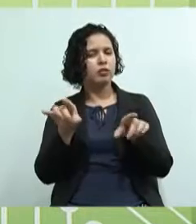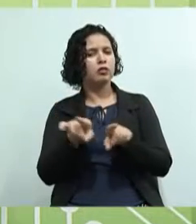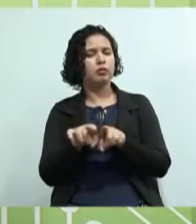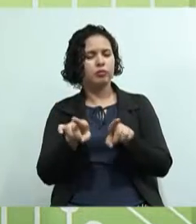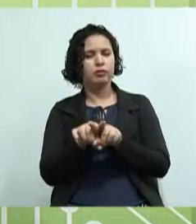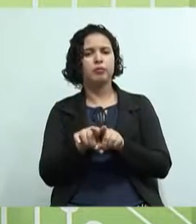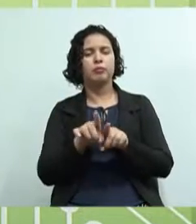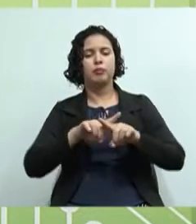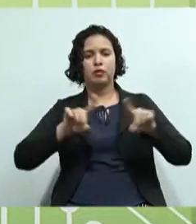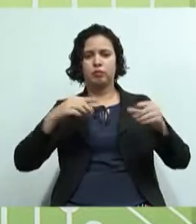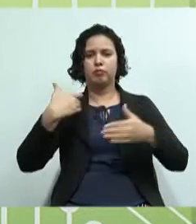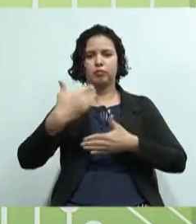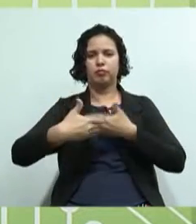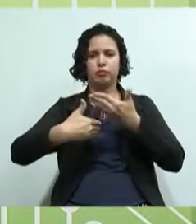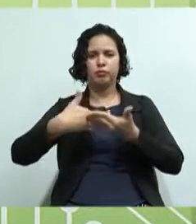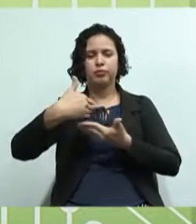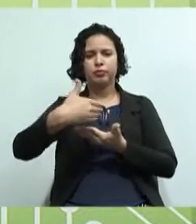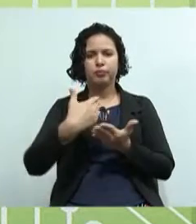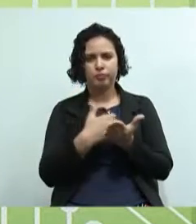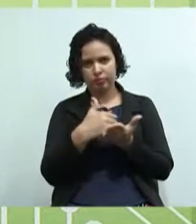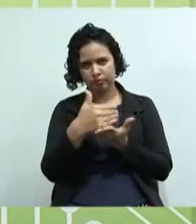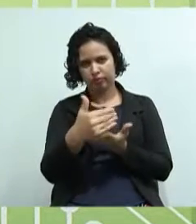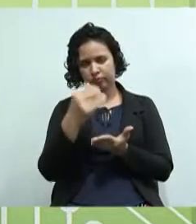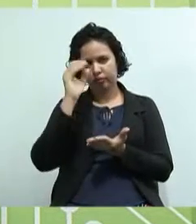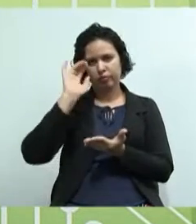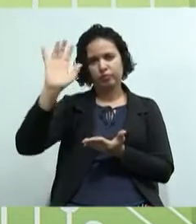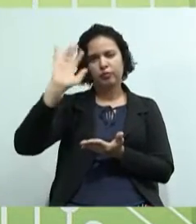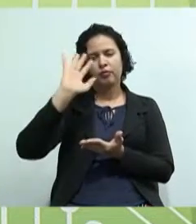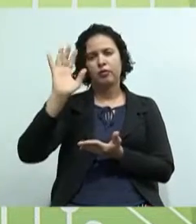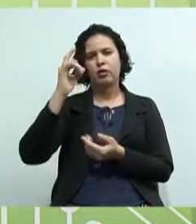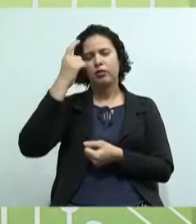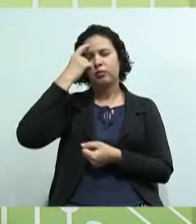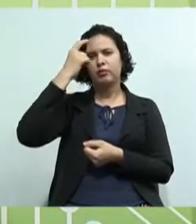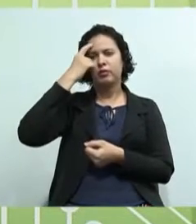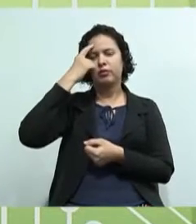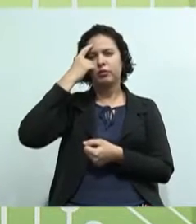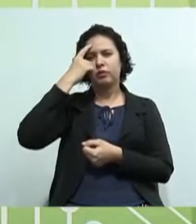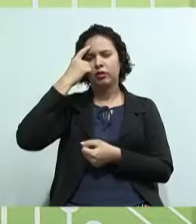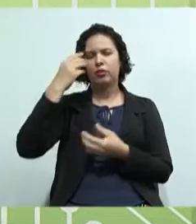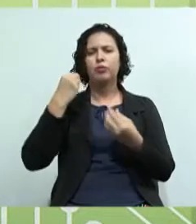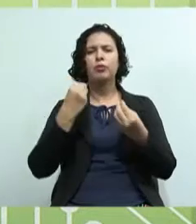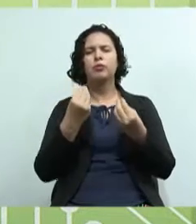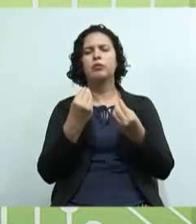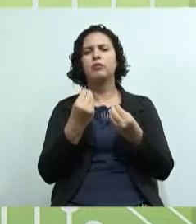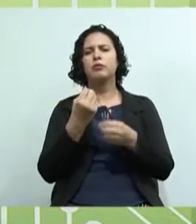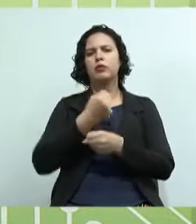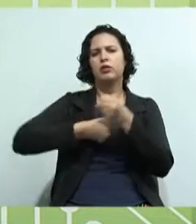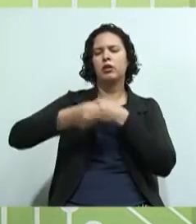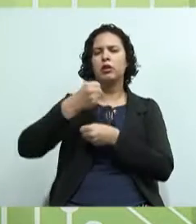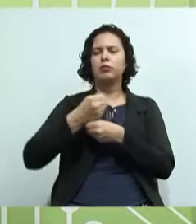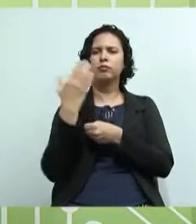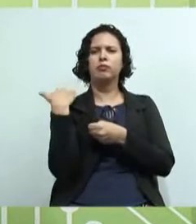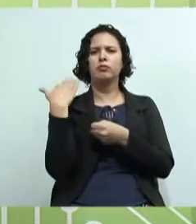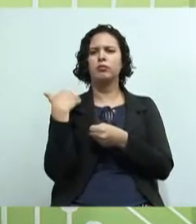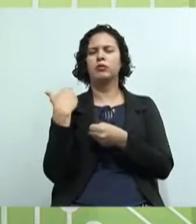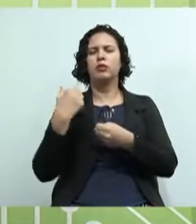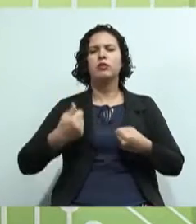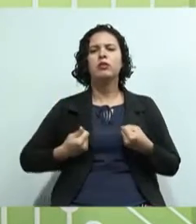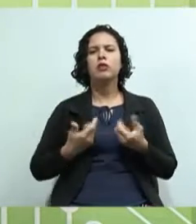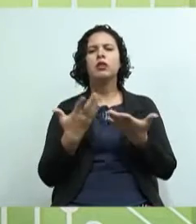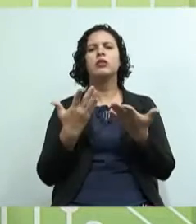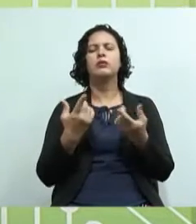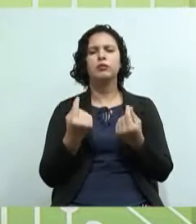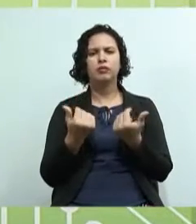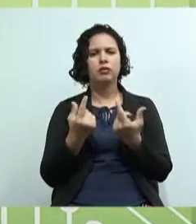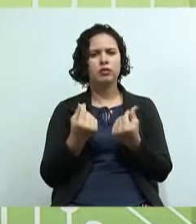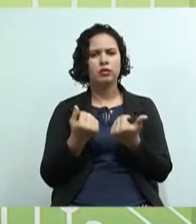evoluiu. E aí ele começou a trabalhar o quê? Pensamento com base na previsão. Opa, quanto que eu gastei no ano anterior, quanto que eu venho gastando